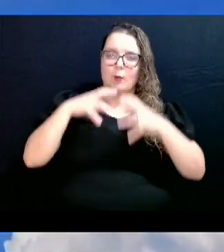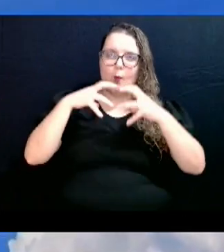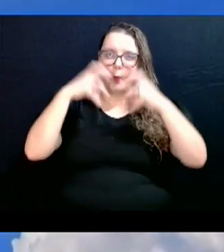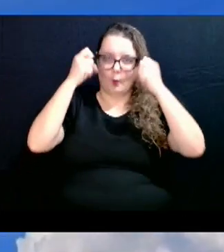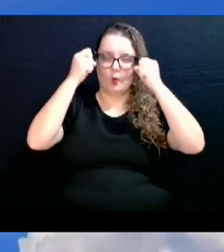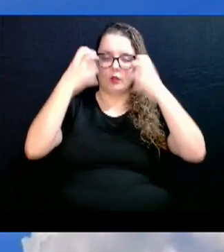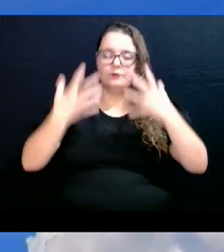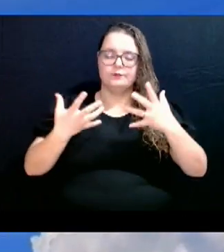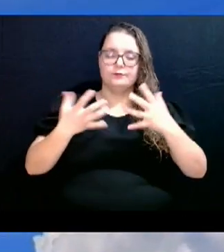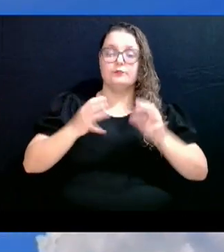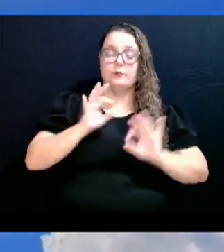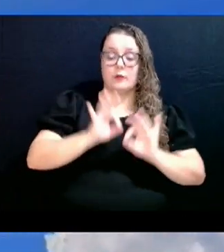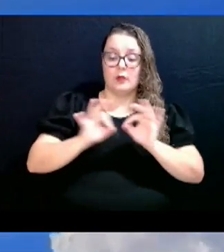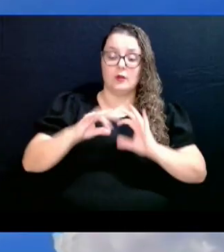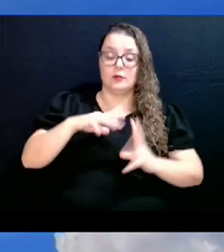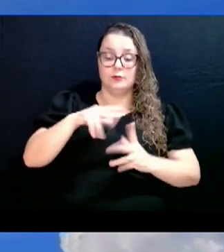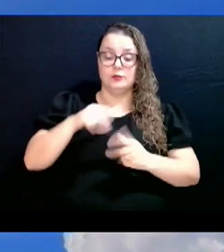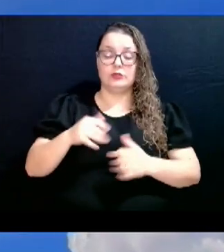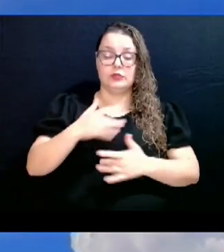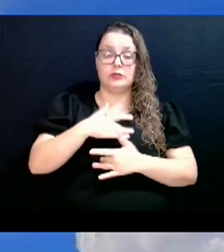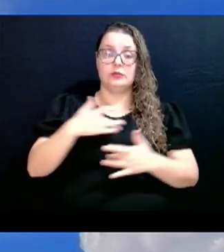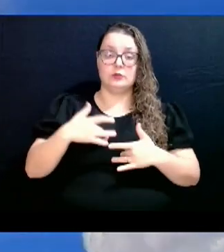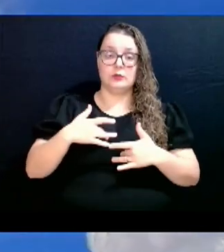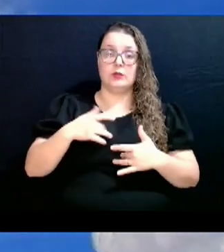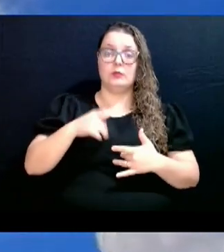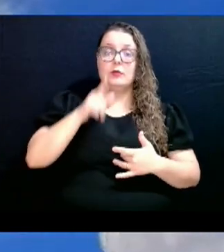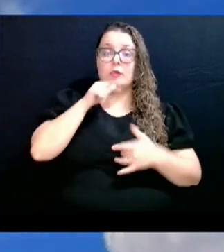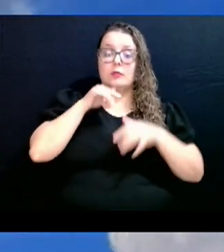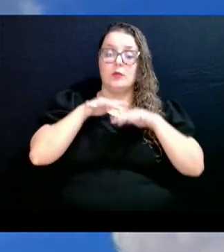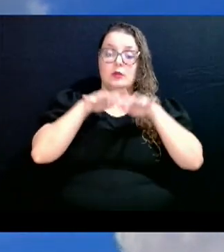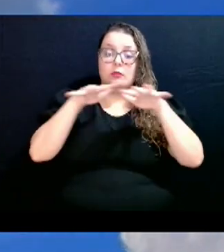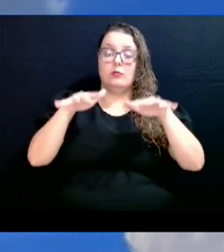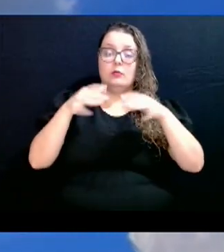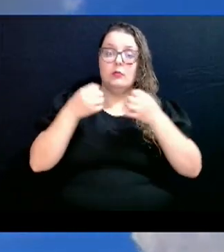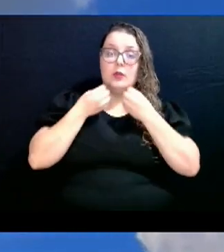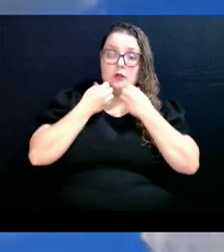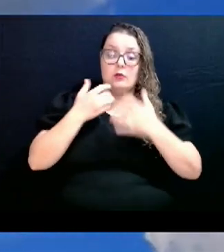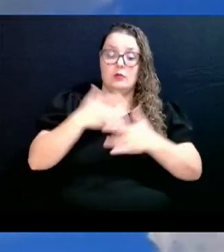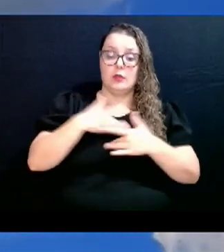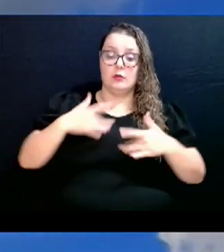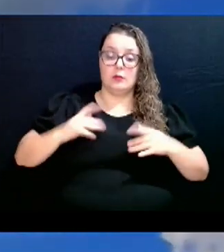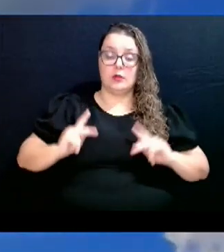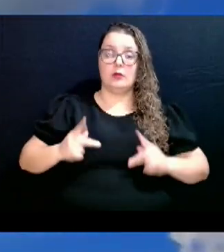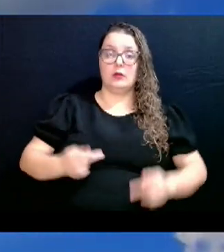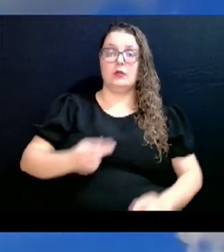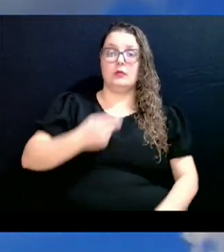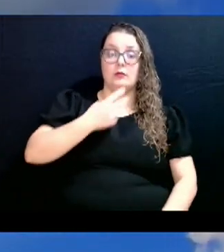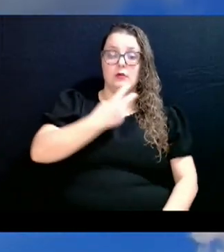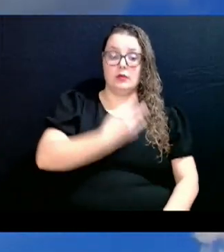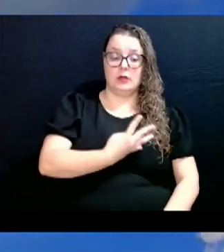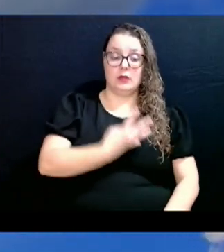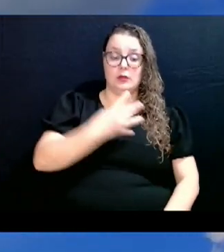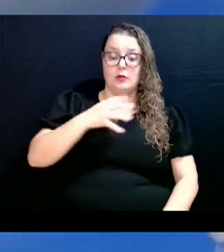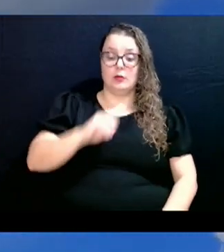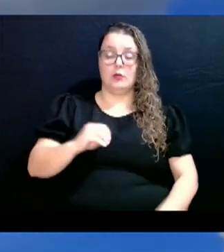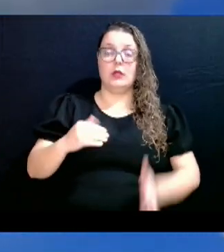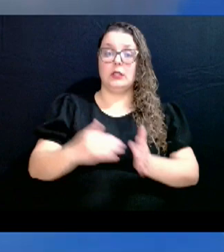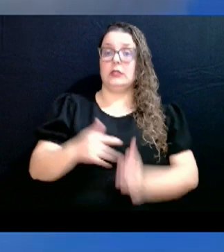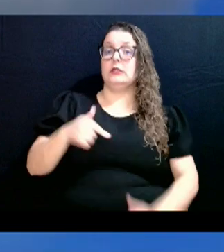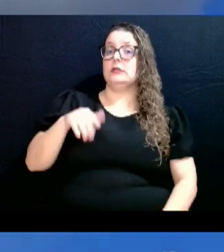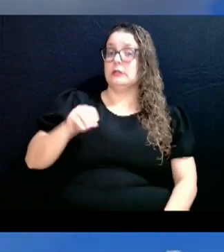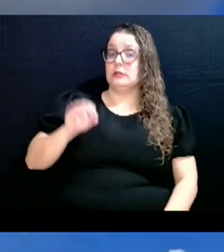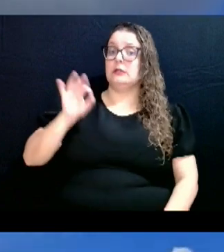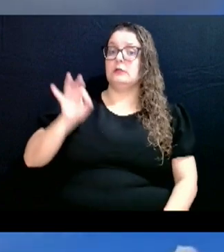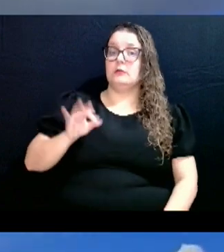Organização Mundial da Saúde recomenda que a umidade relativa do ar para o bem-estar humano esteja entre 40% e 70%. Então, para você ter uma ideia,